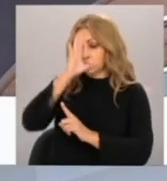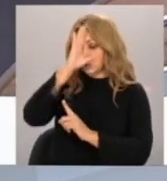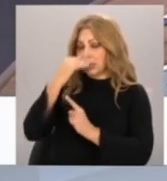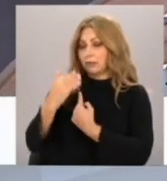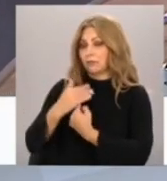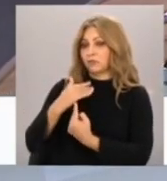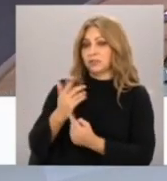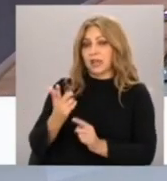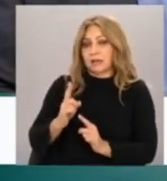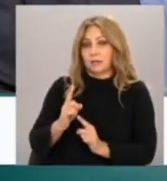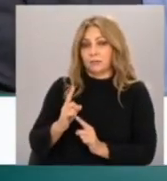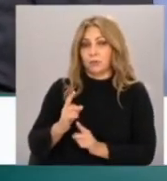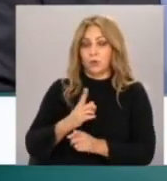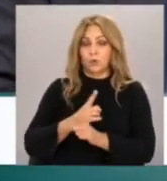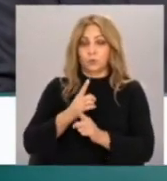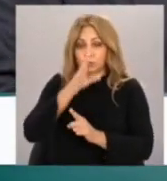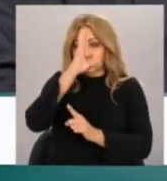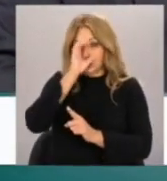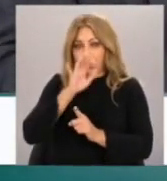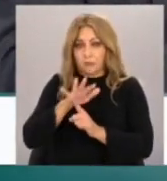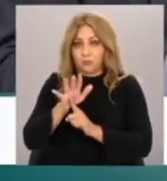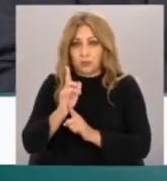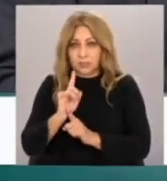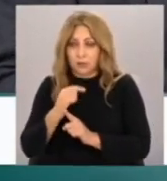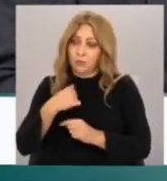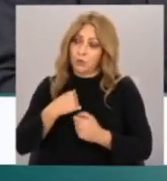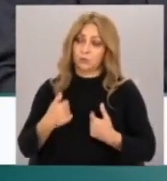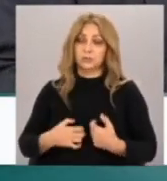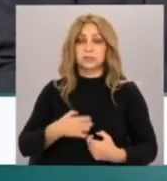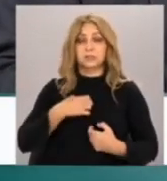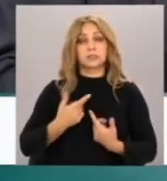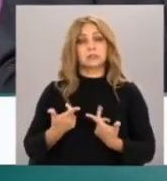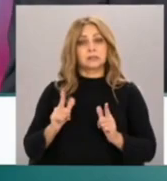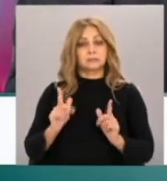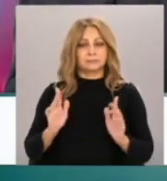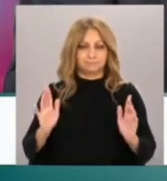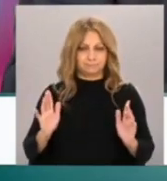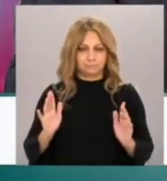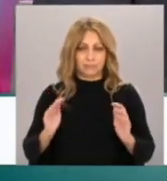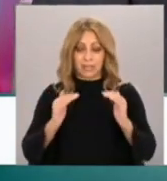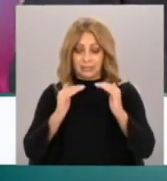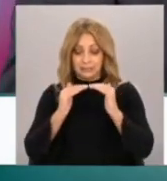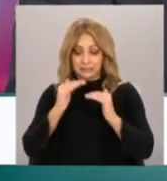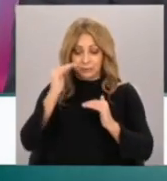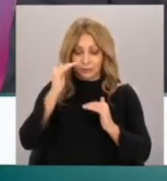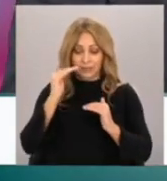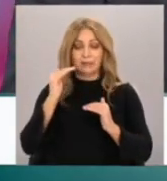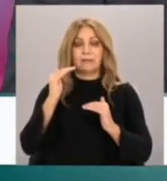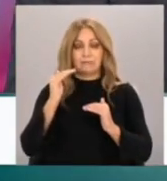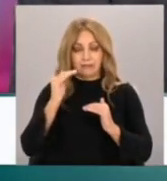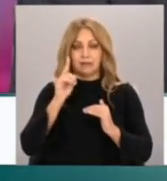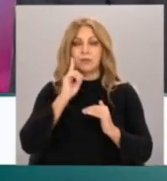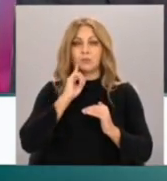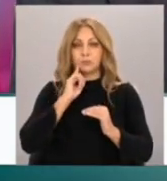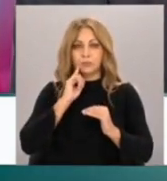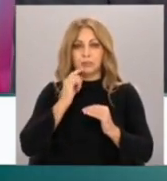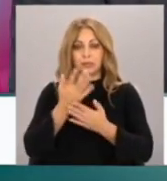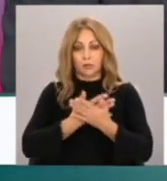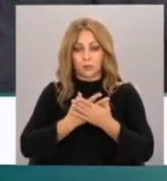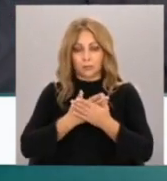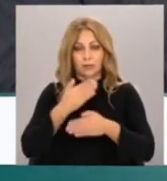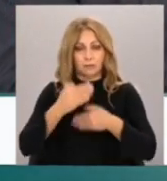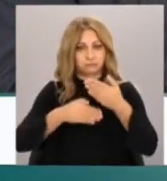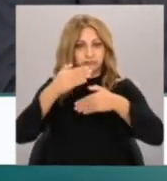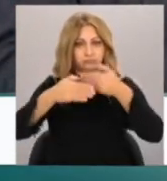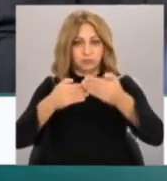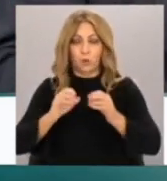com do estado não interfere eu sou eu sou livre ou nosso sete anos que as desigualdades são necessárias ao funcionamento da economia com